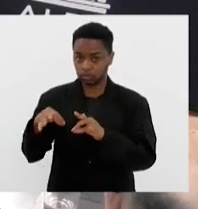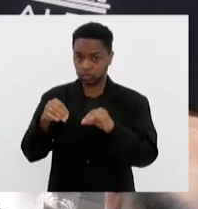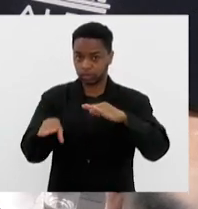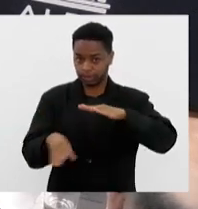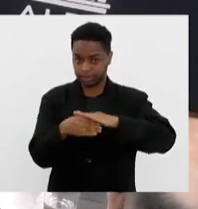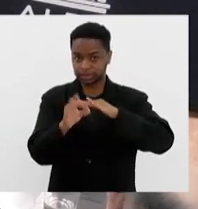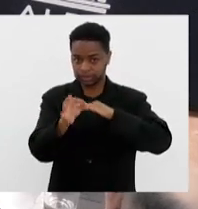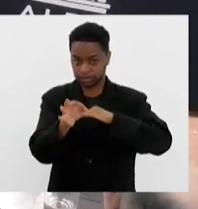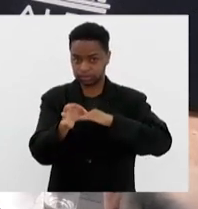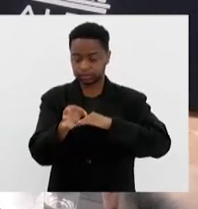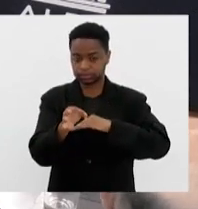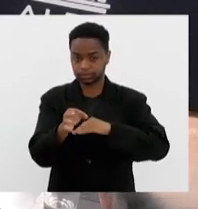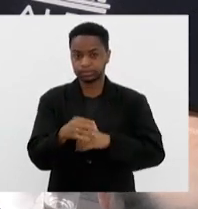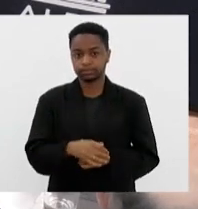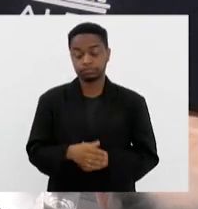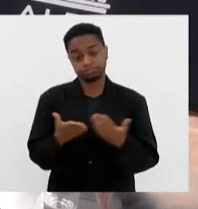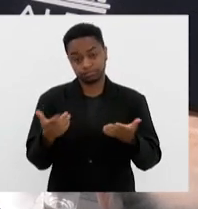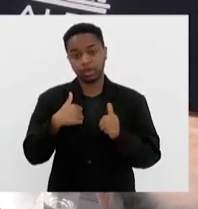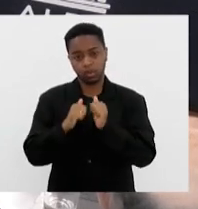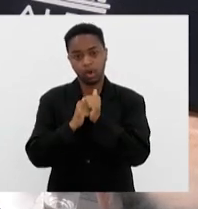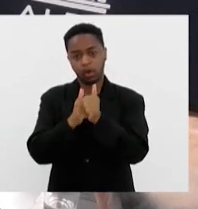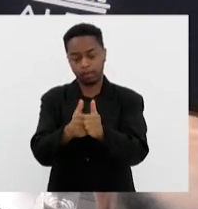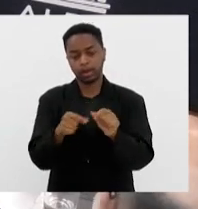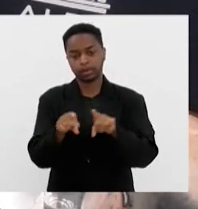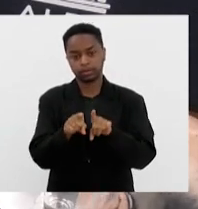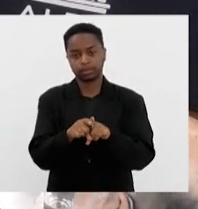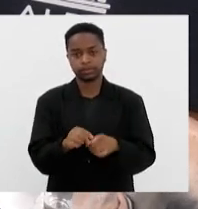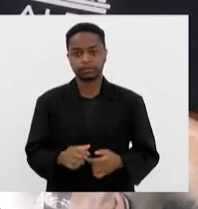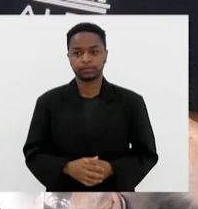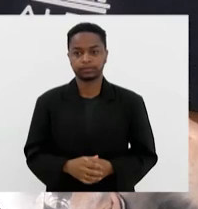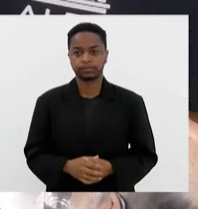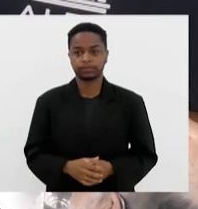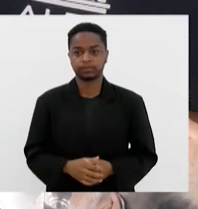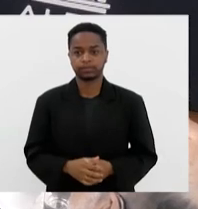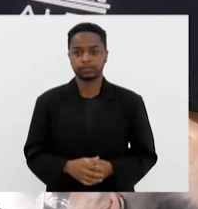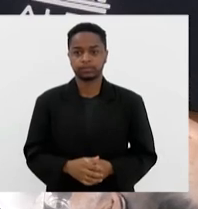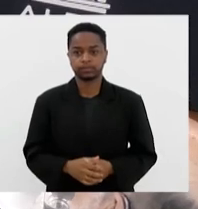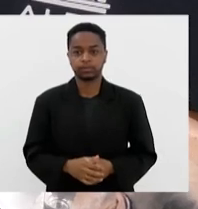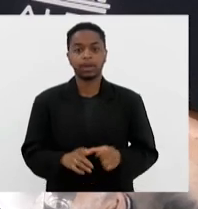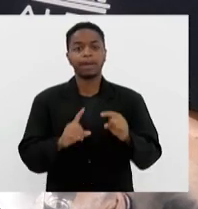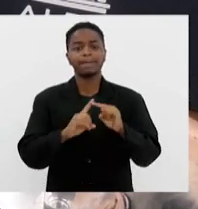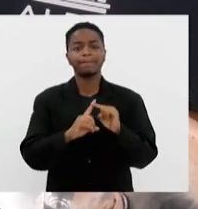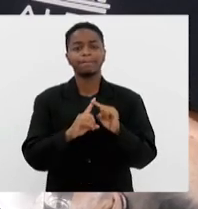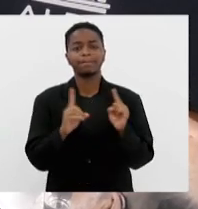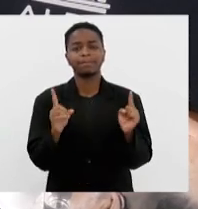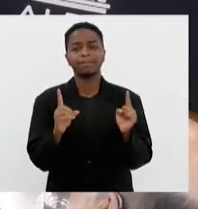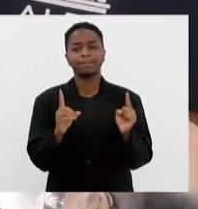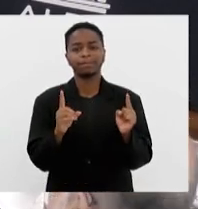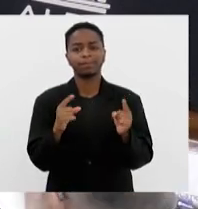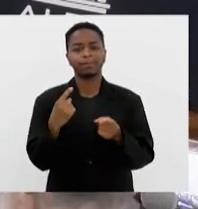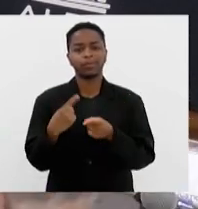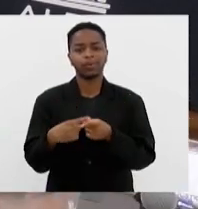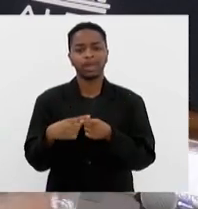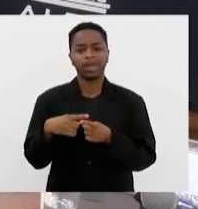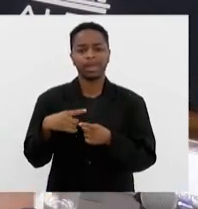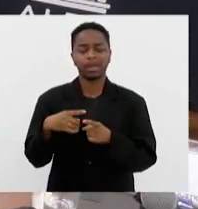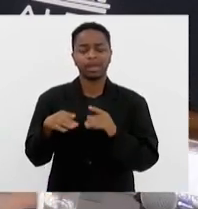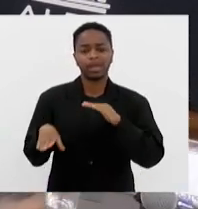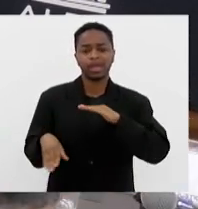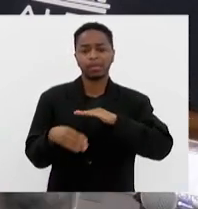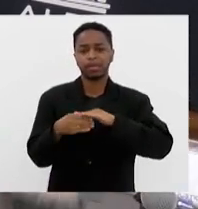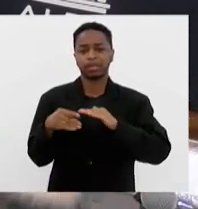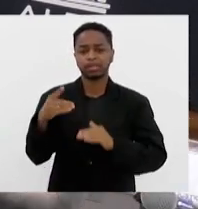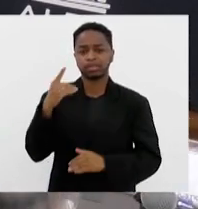emendas. Contrário a todas as emendas. Eu acompanho Vossa Excelência. Mas, presidente, mas em que ponto aqui as emendas do deputado Carlos